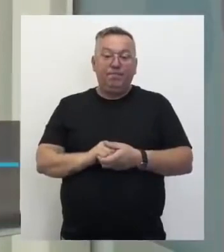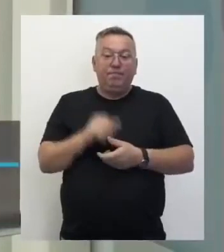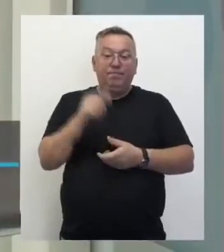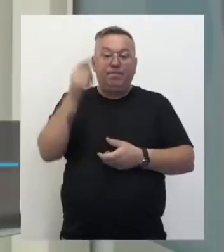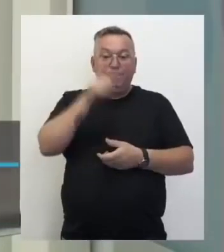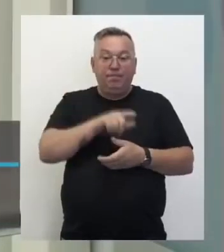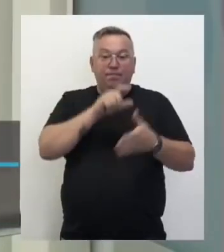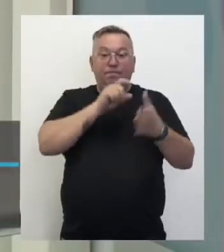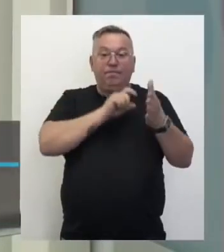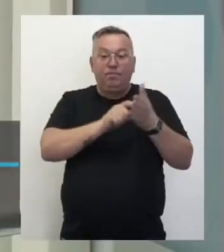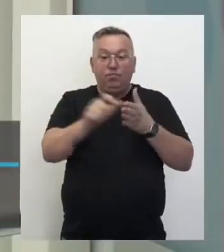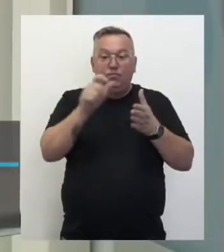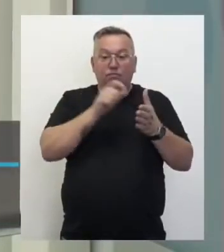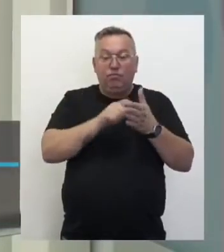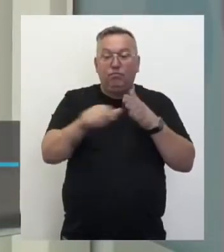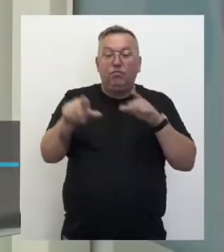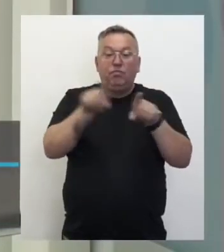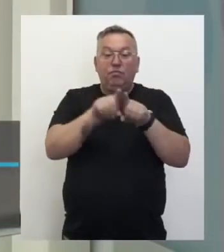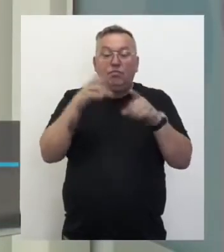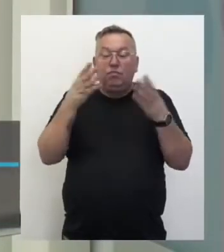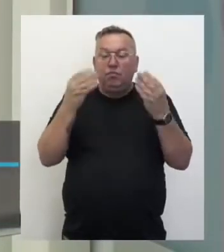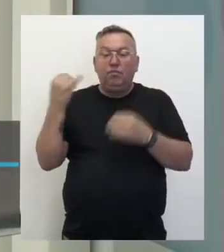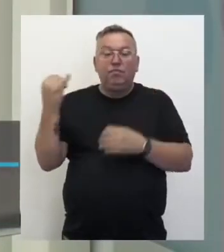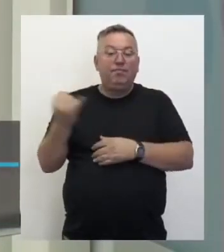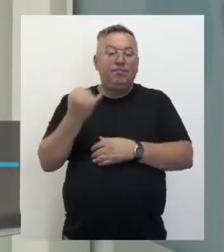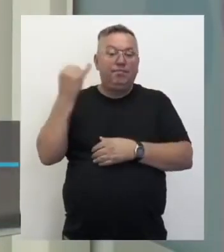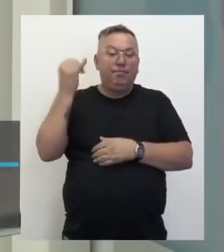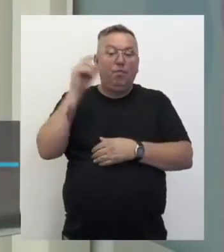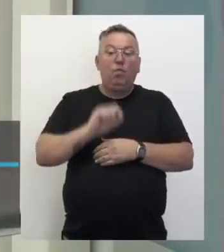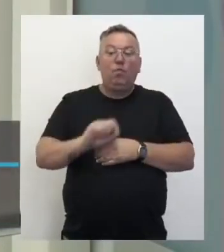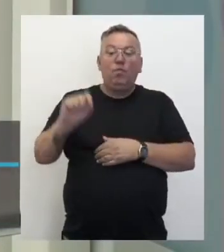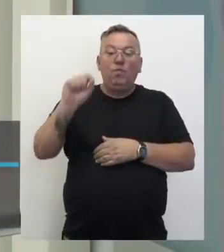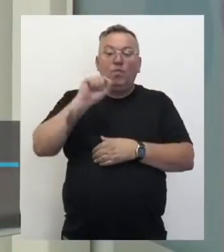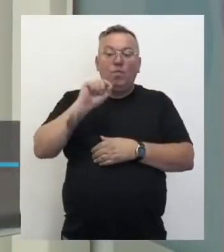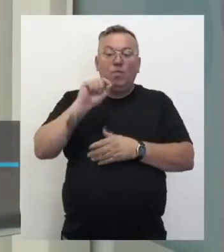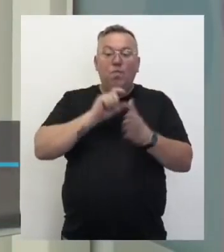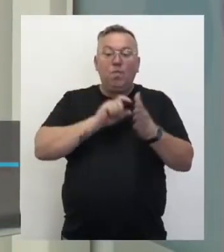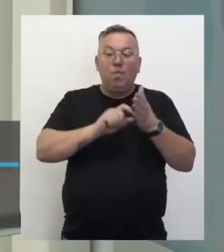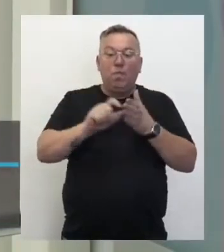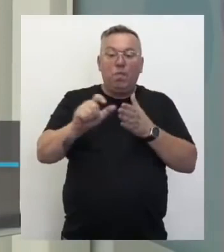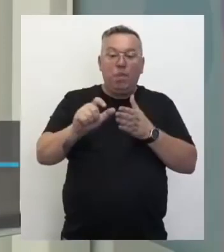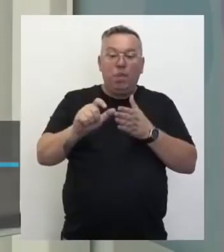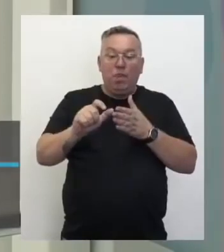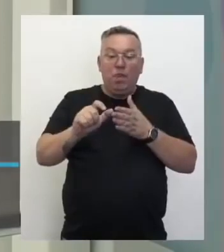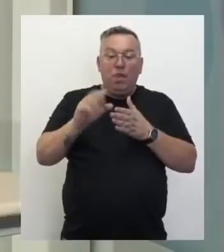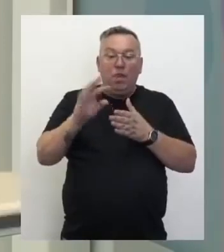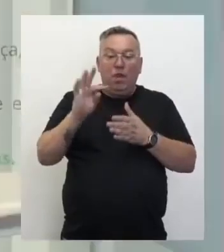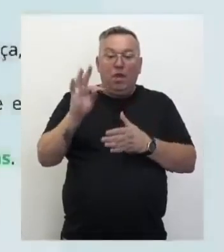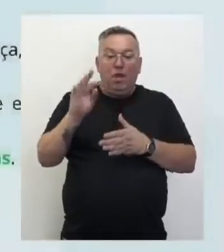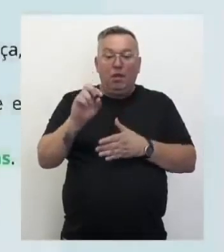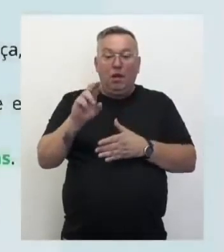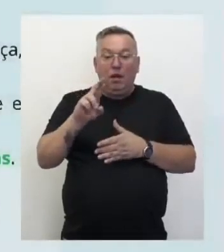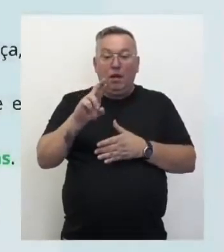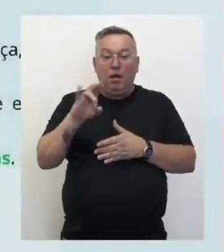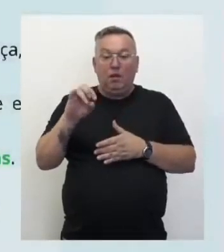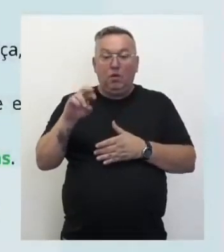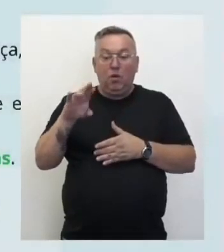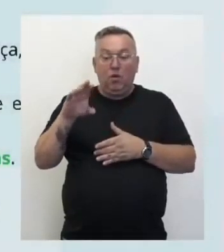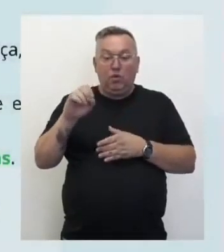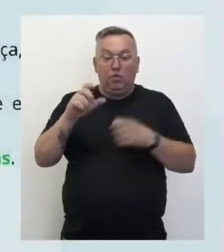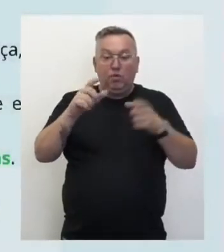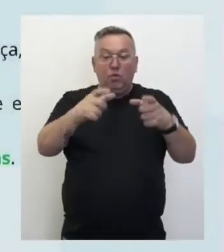outro conceito, também muito importante, é o conceito de território. Ele é